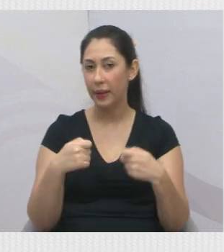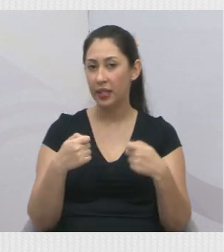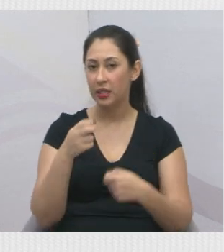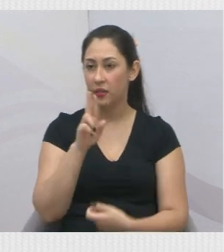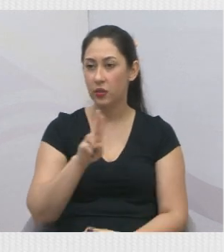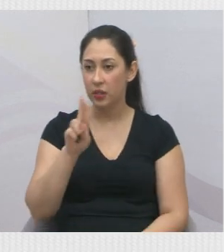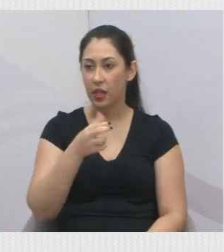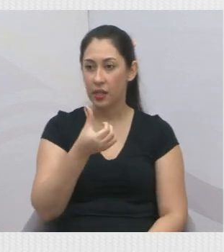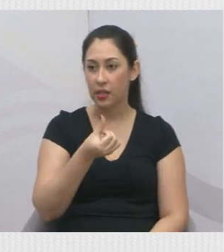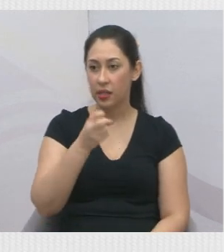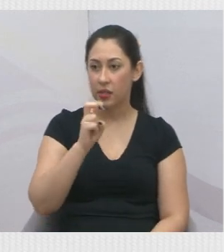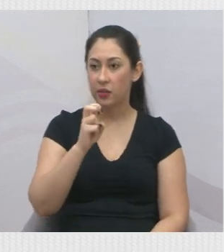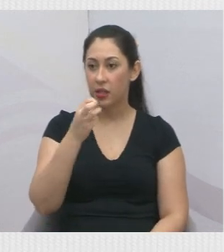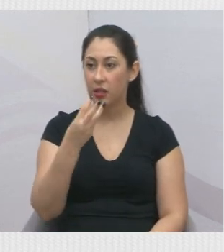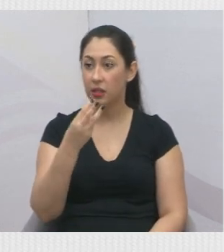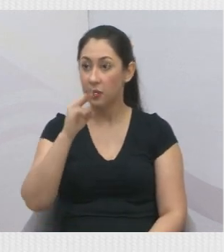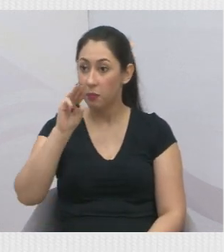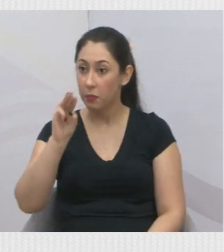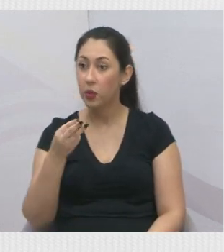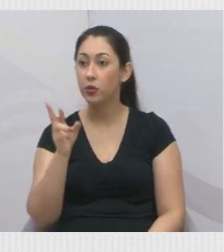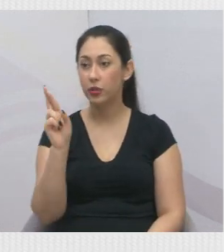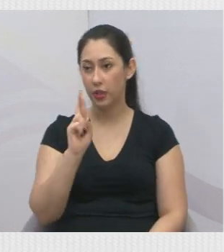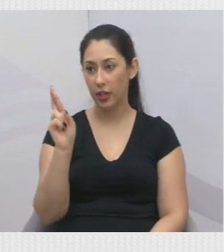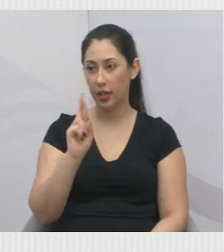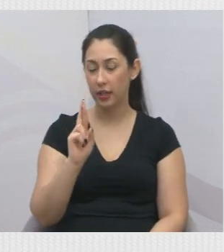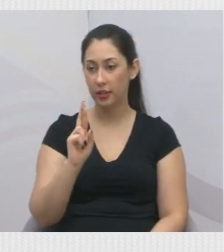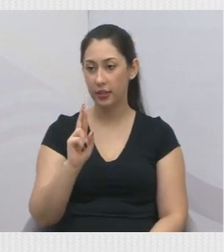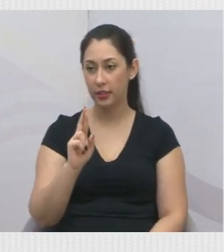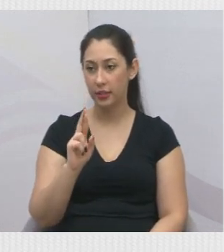653.029.000. A meta de aplicação seria de